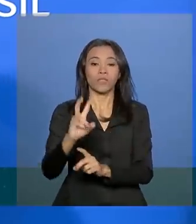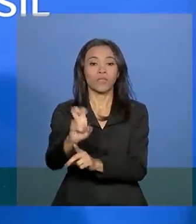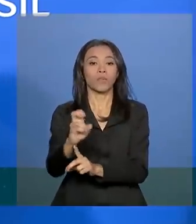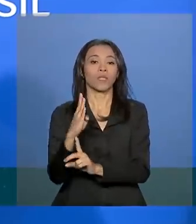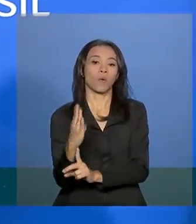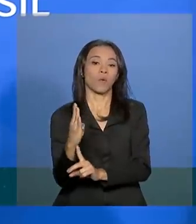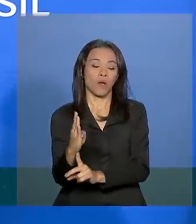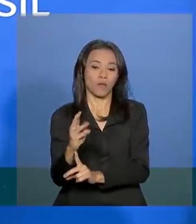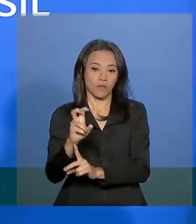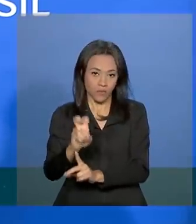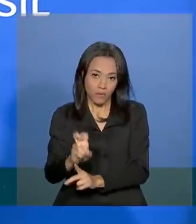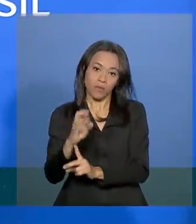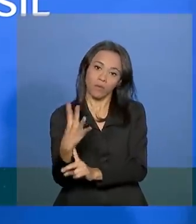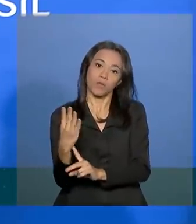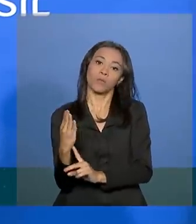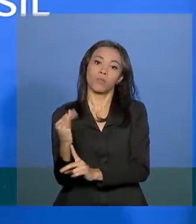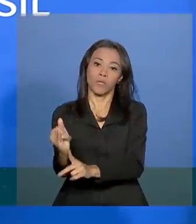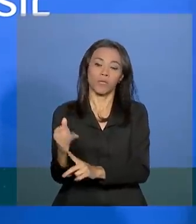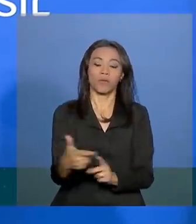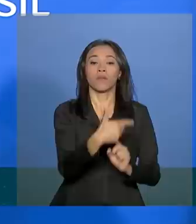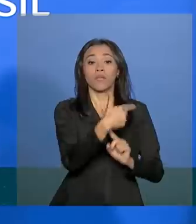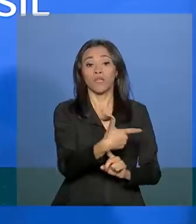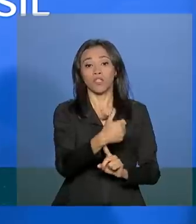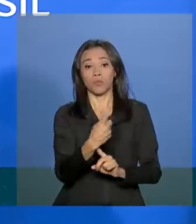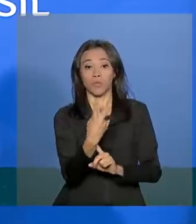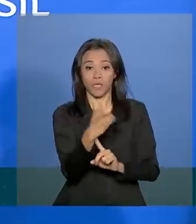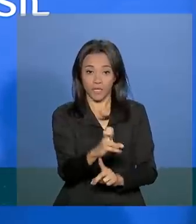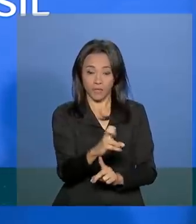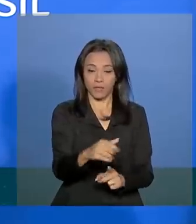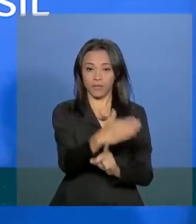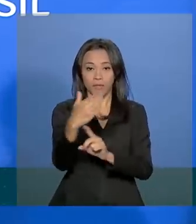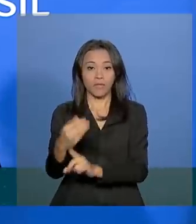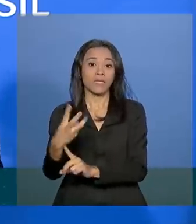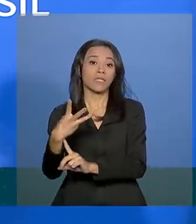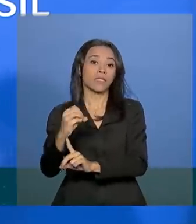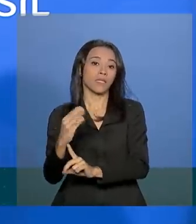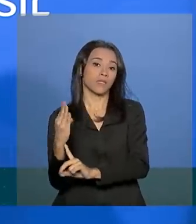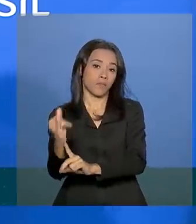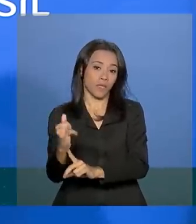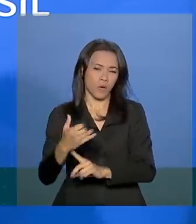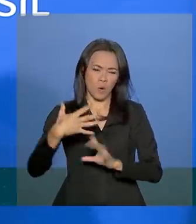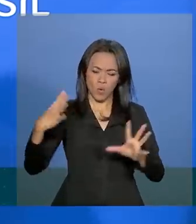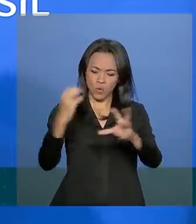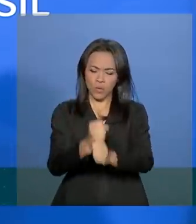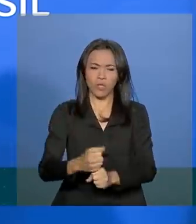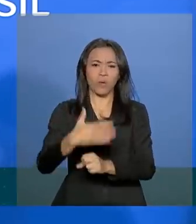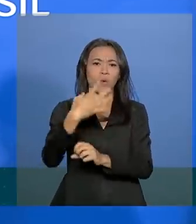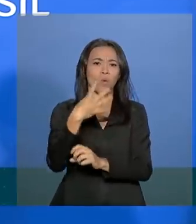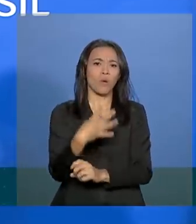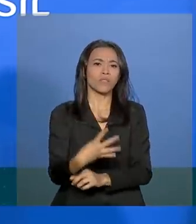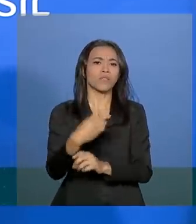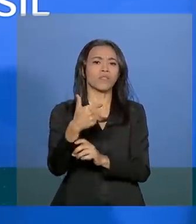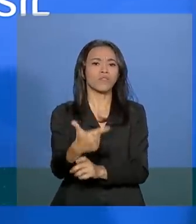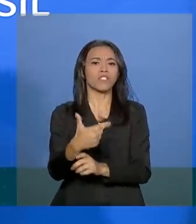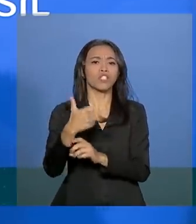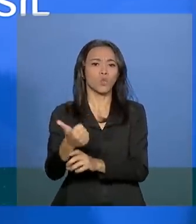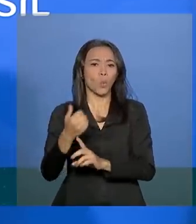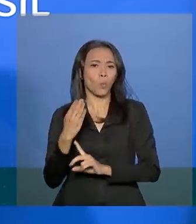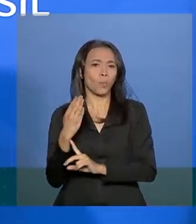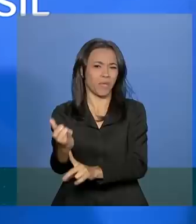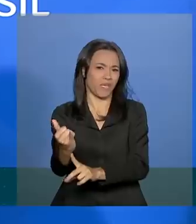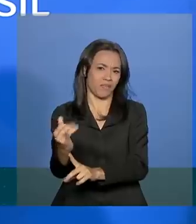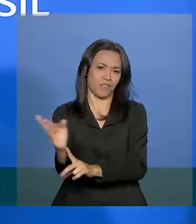bilhões e 2015 30 milhões 421 milhões de reais uma